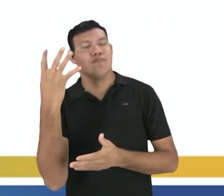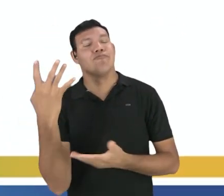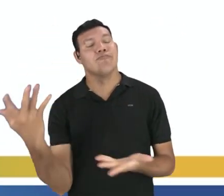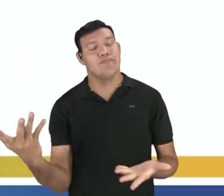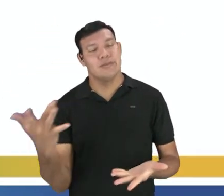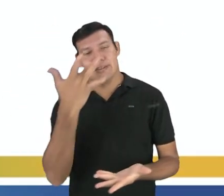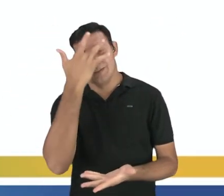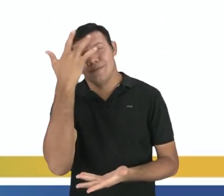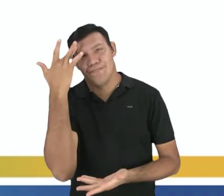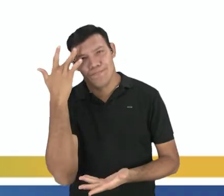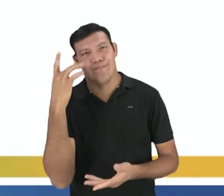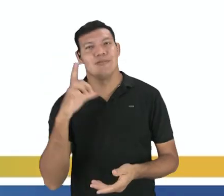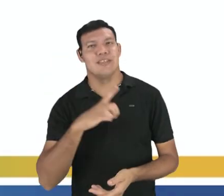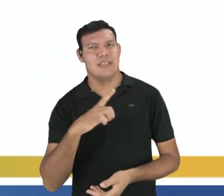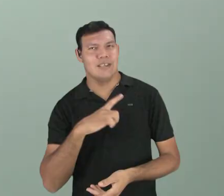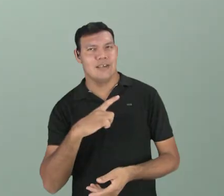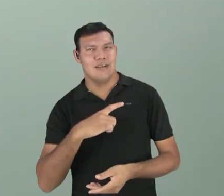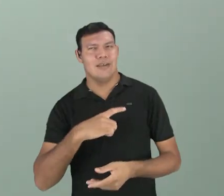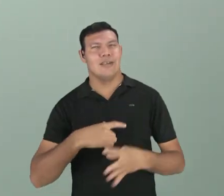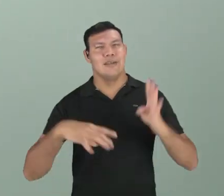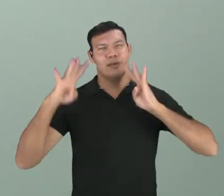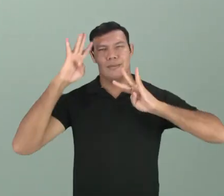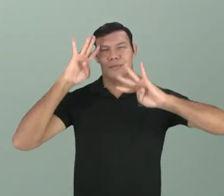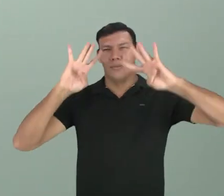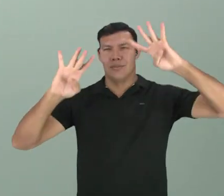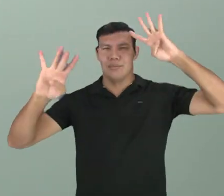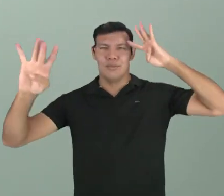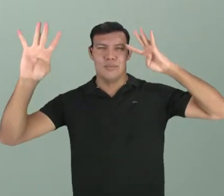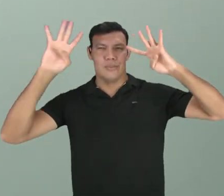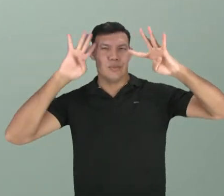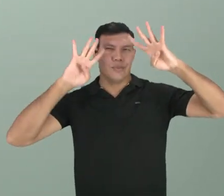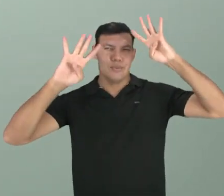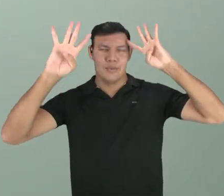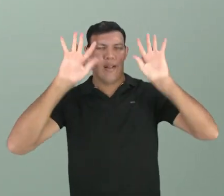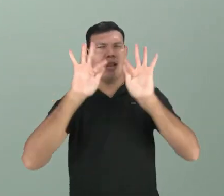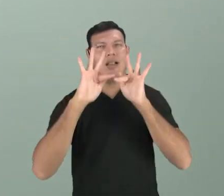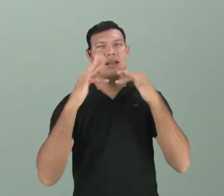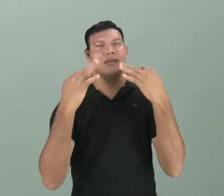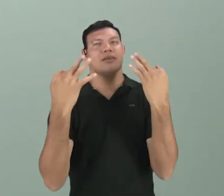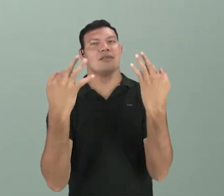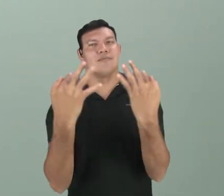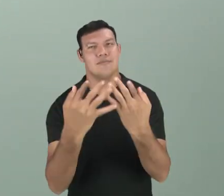mortais. Então tem esse fundo também de fantasia, famílias,